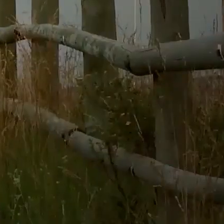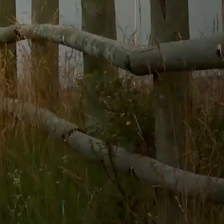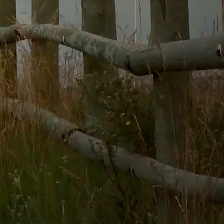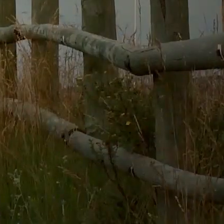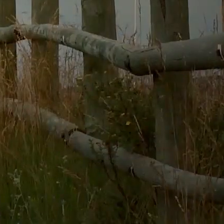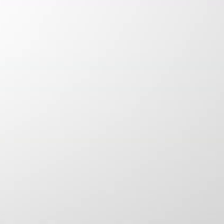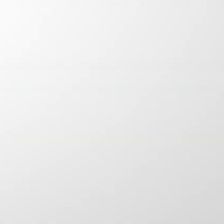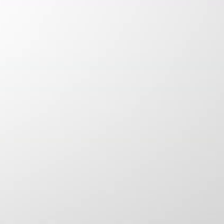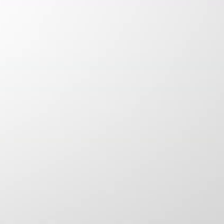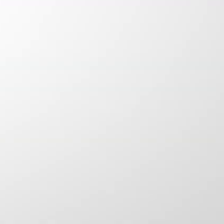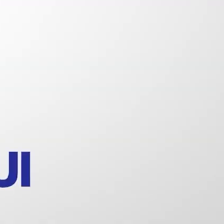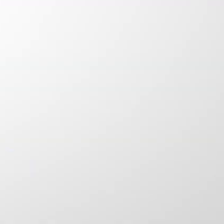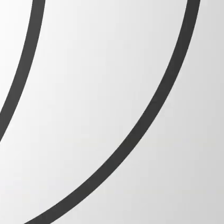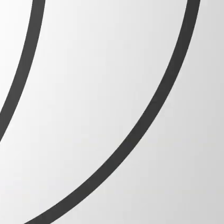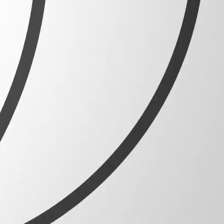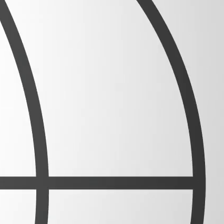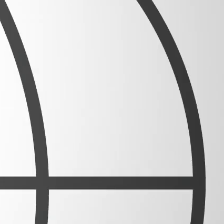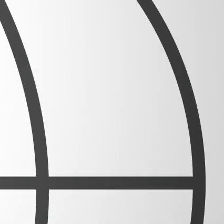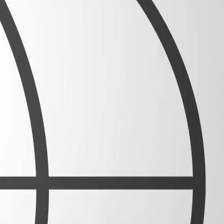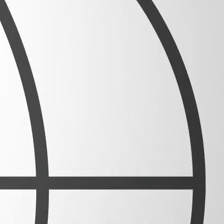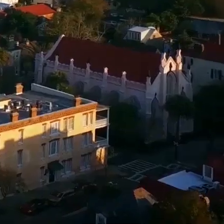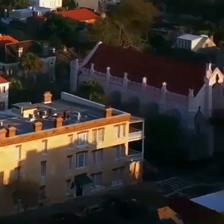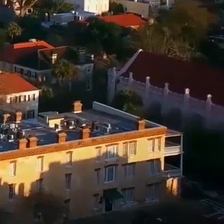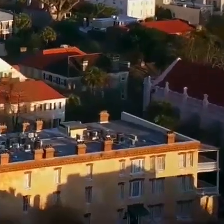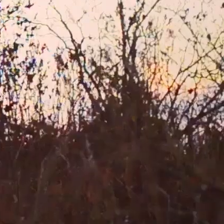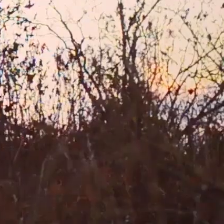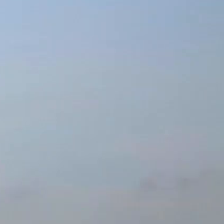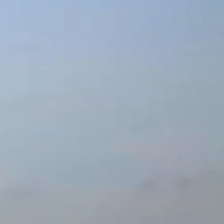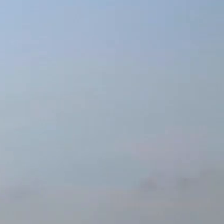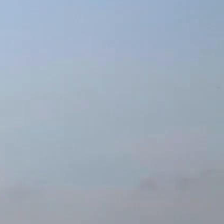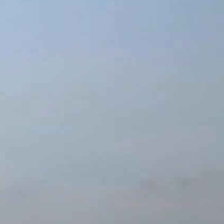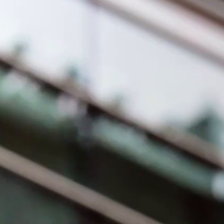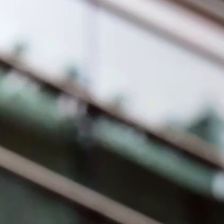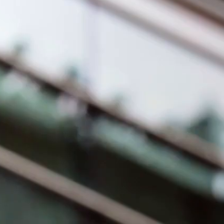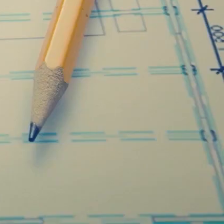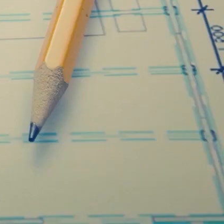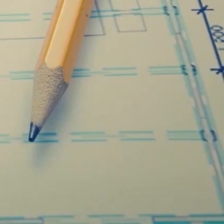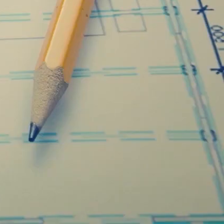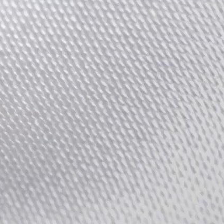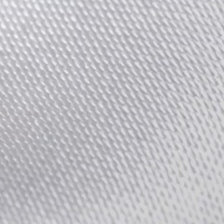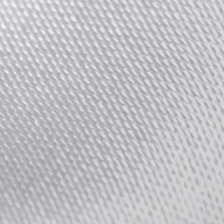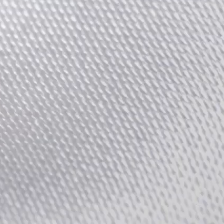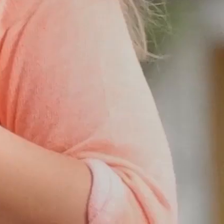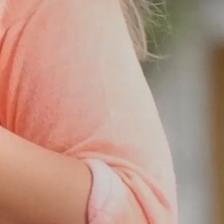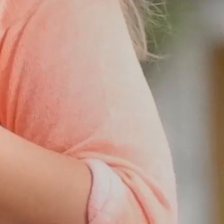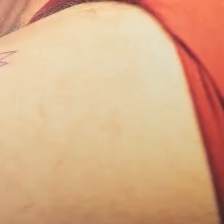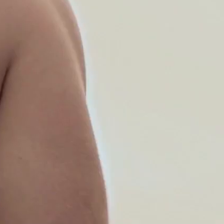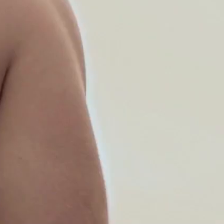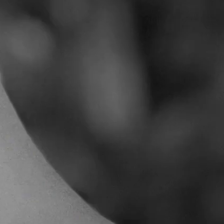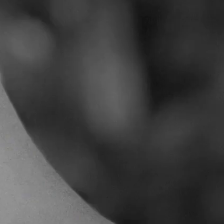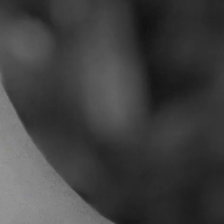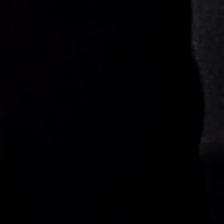Se o cristianismo tivesse uma marca, acho que todos concordam que seria a cruz. Em todo o mundo vemos cruzes, em placas, na arquitetura, em joias,